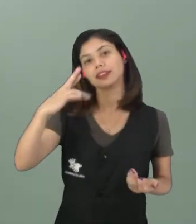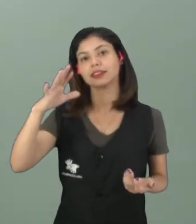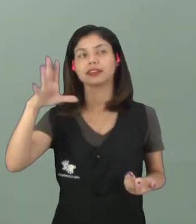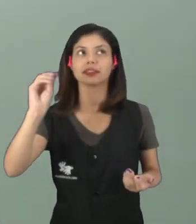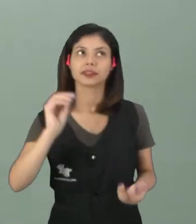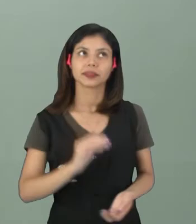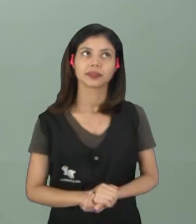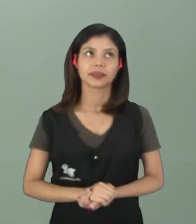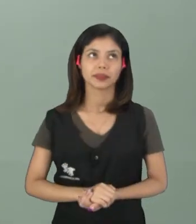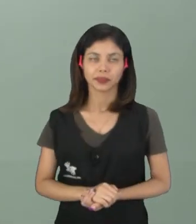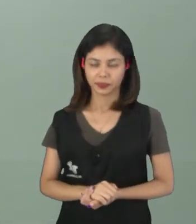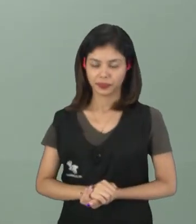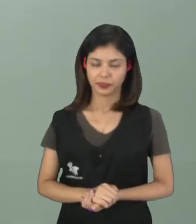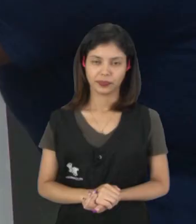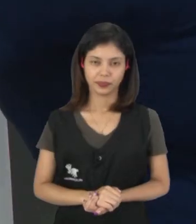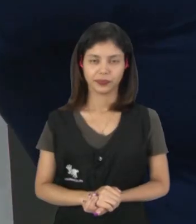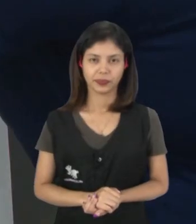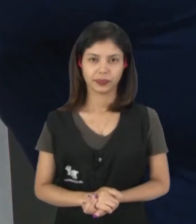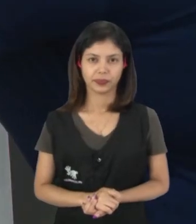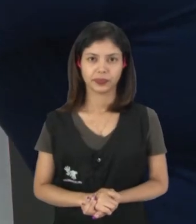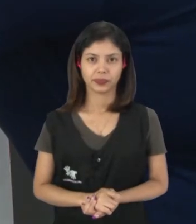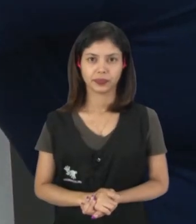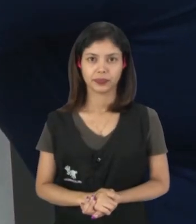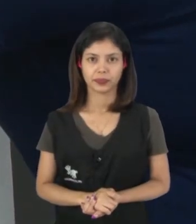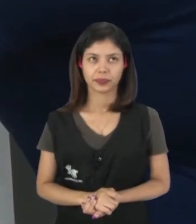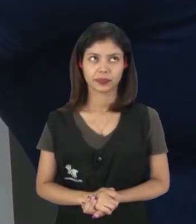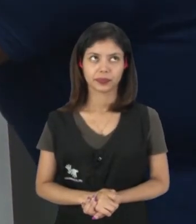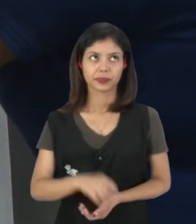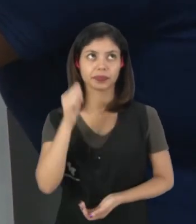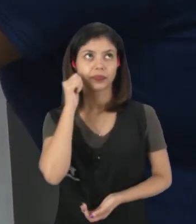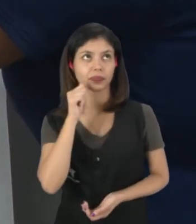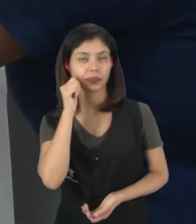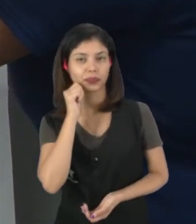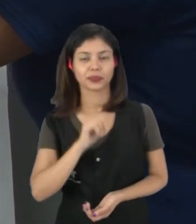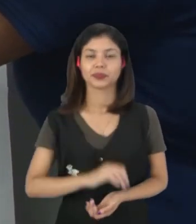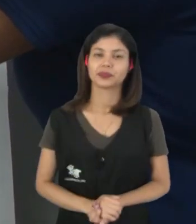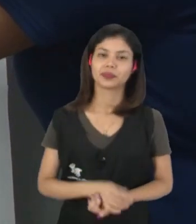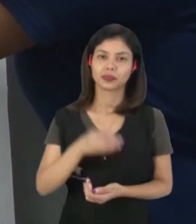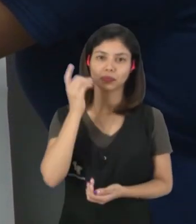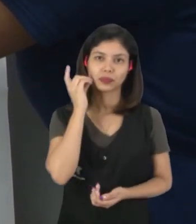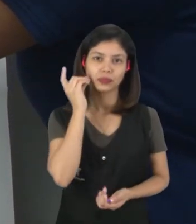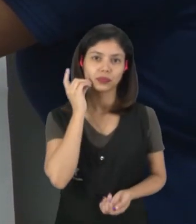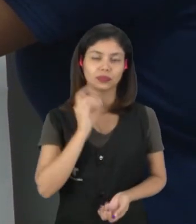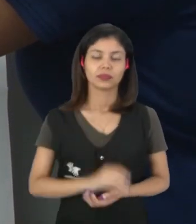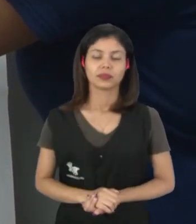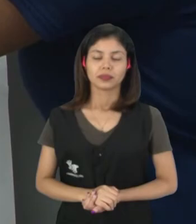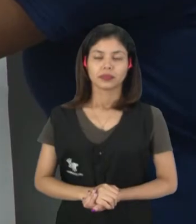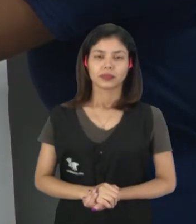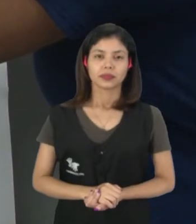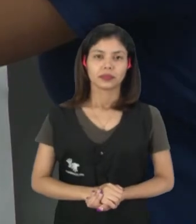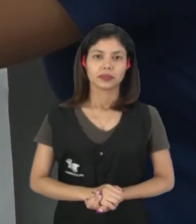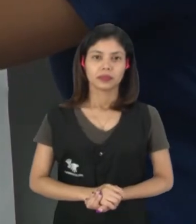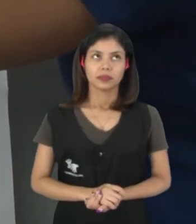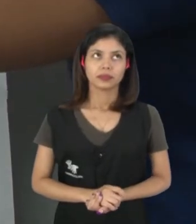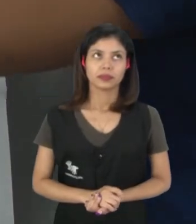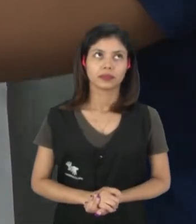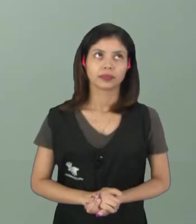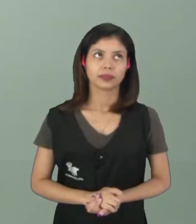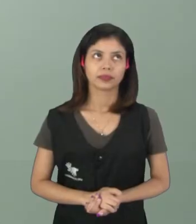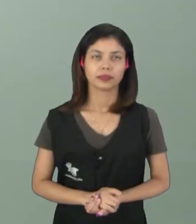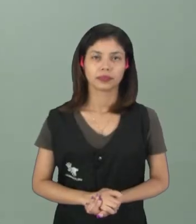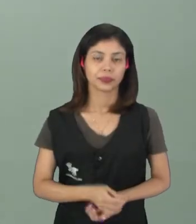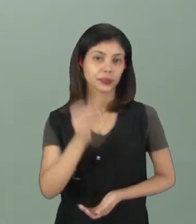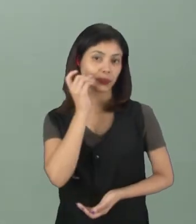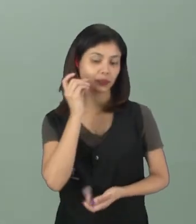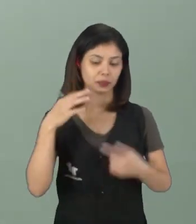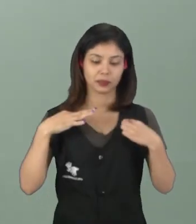mês de março olha só aqui dia da mulher que dia que a mulherada se veste